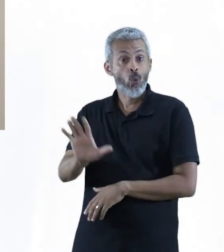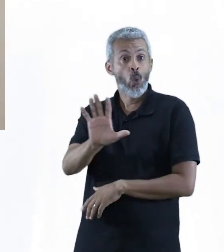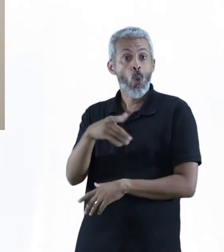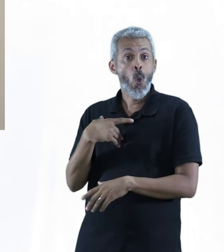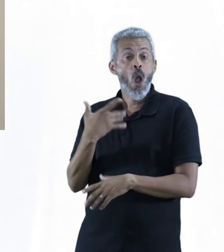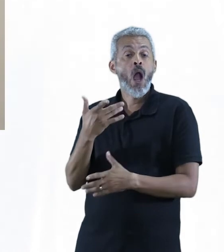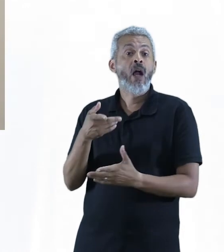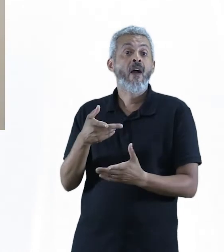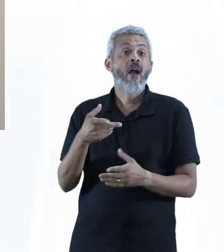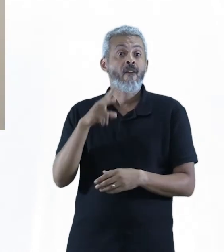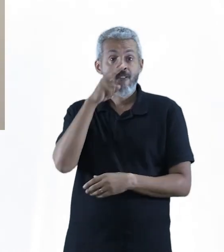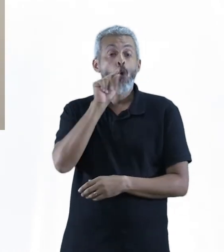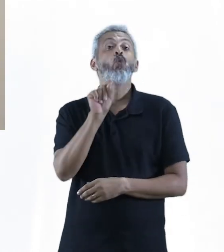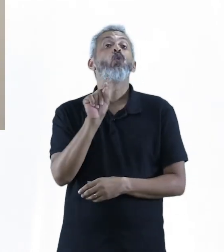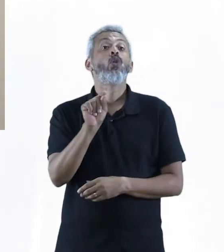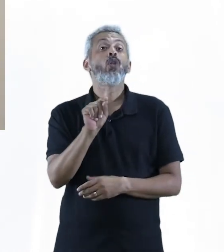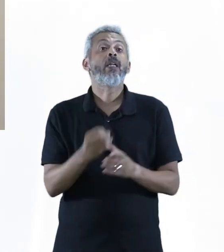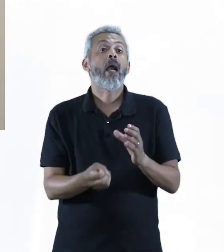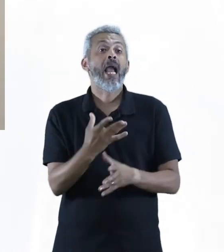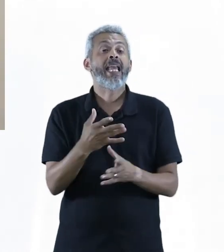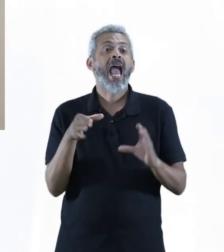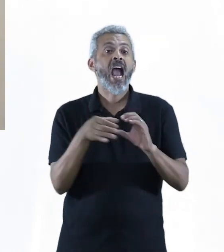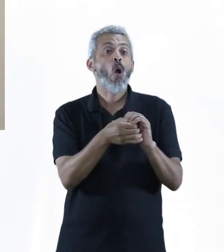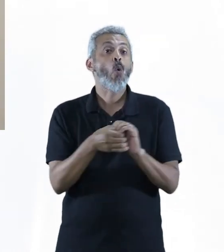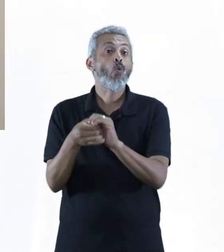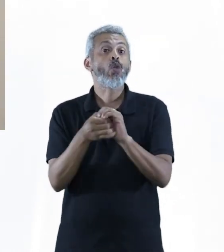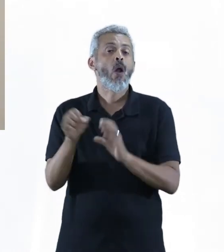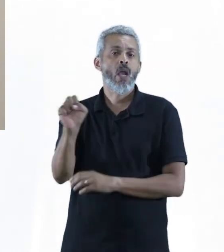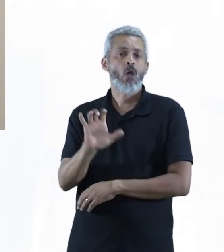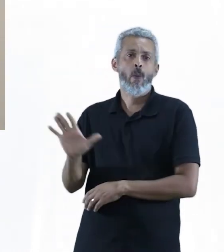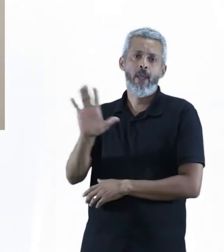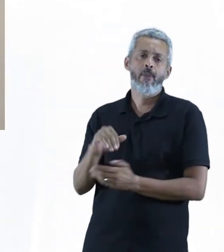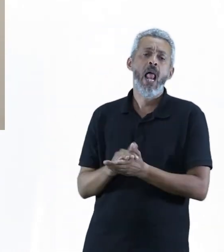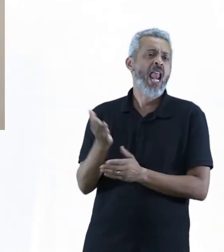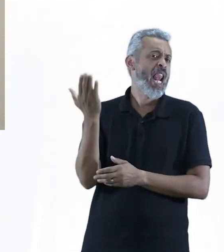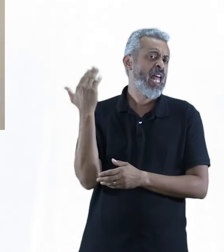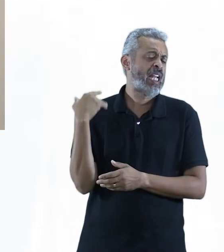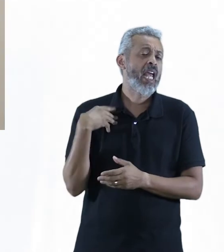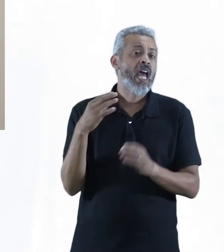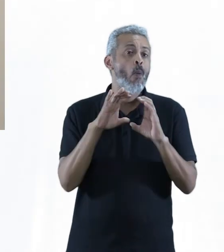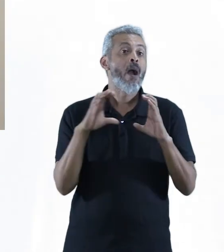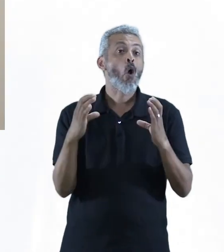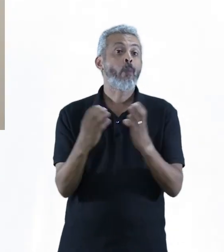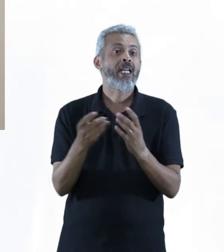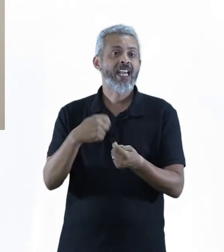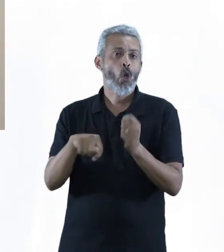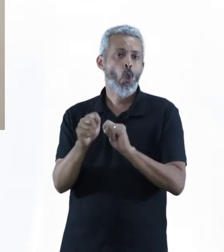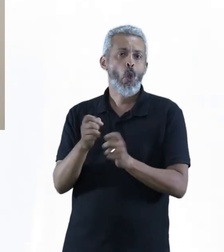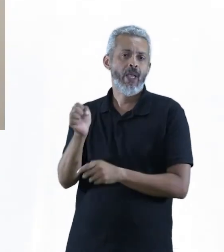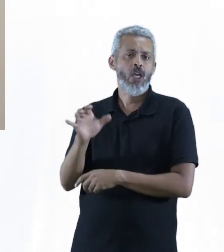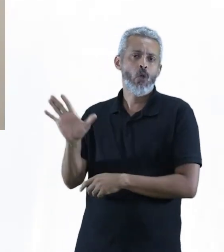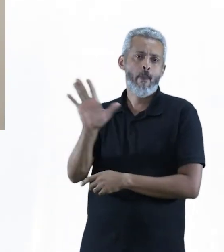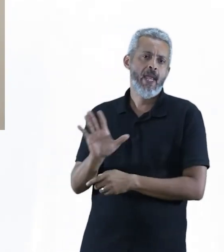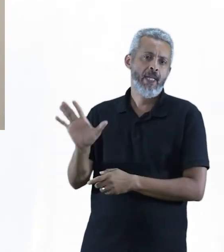nós vamos chamar hoje de União Europeia, mas que na época, como eu falei, era a Comunidade Econômica Europeia, apenas